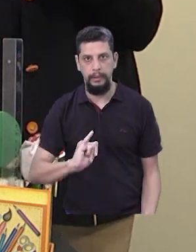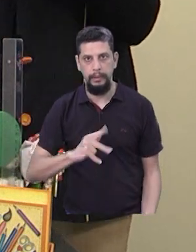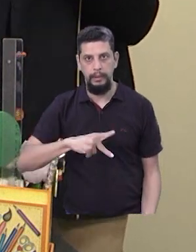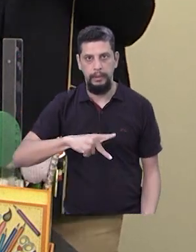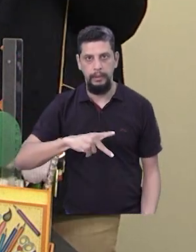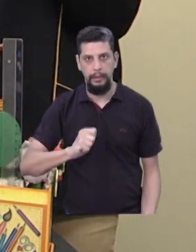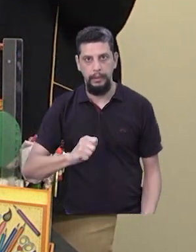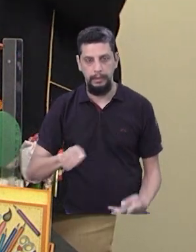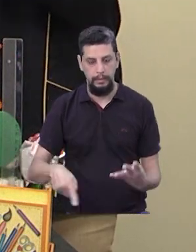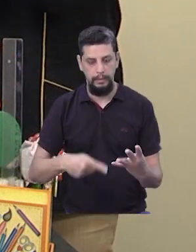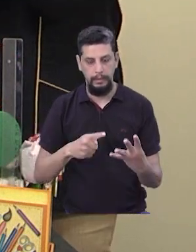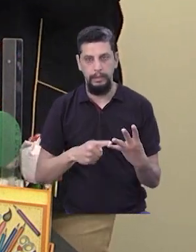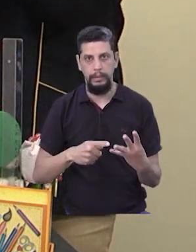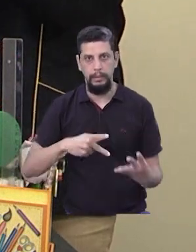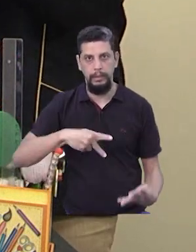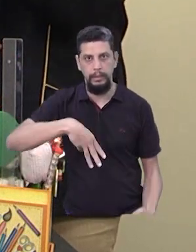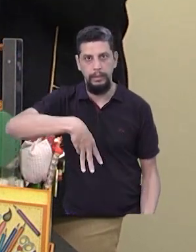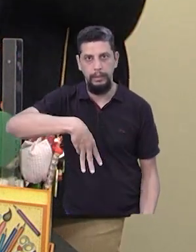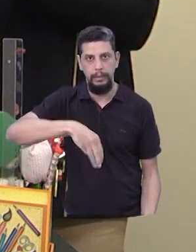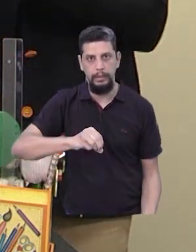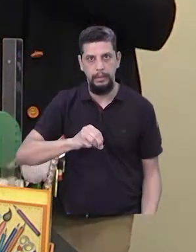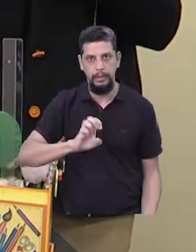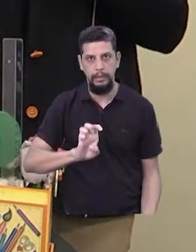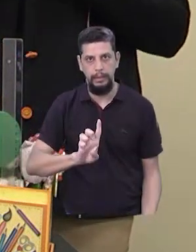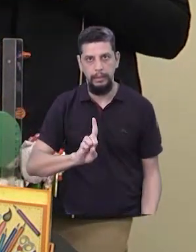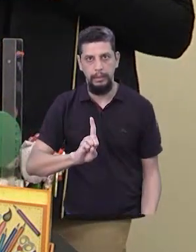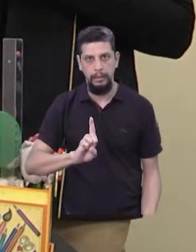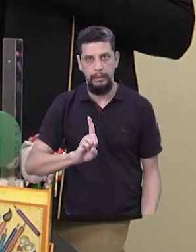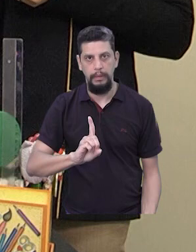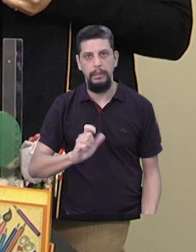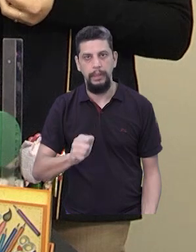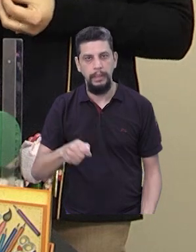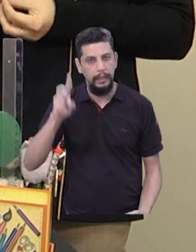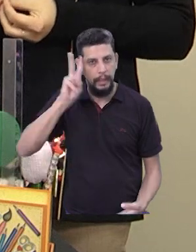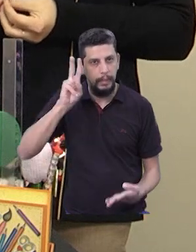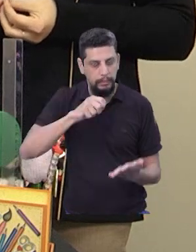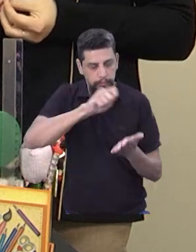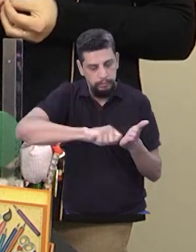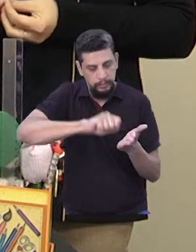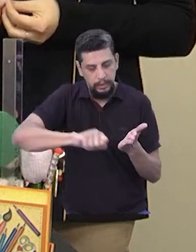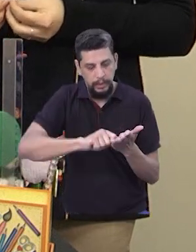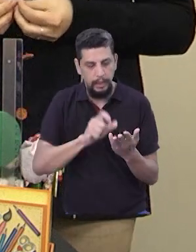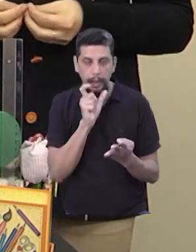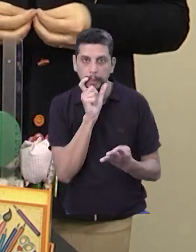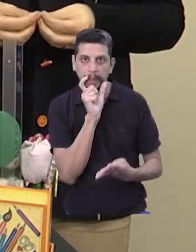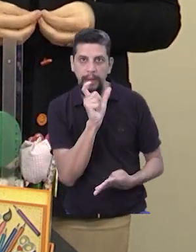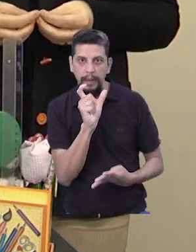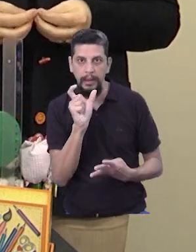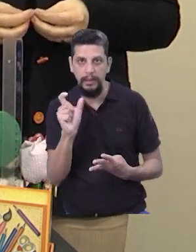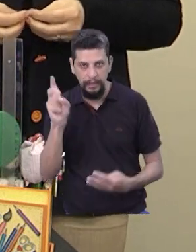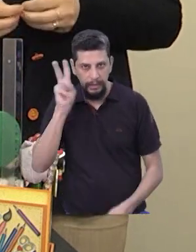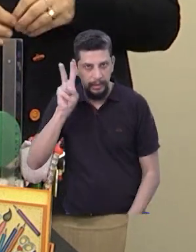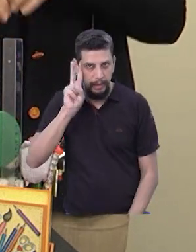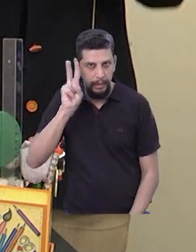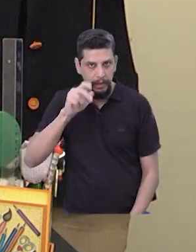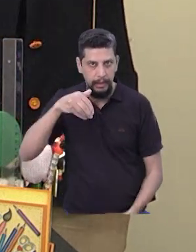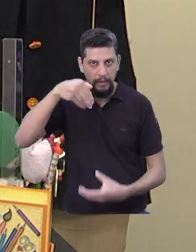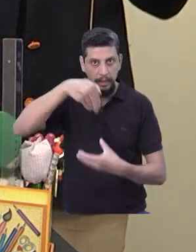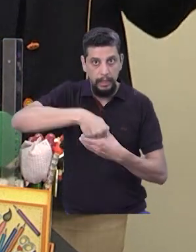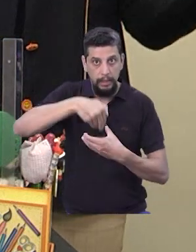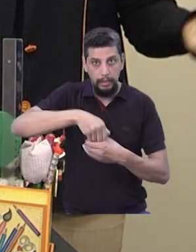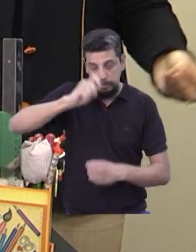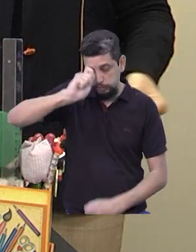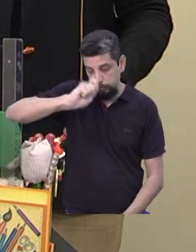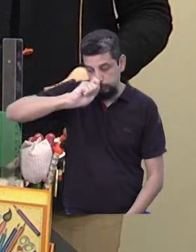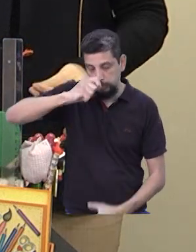pipa. E a moeda. A moeda. Lembra? Uhum. E nós escrevemos essas palavras. Uhum. Uhum. Lembra? Saiu de tudo